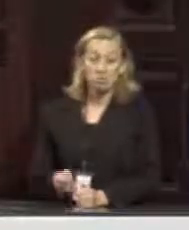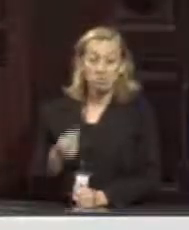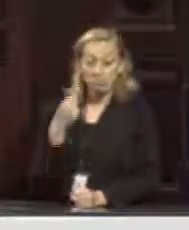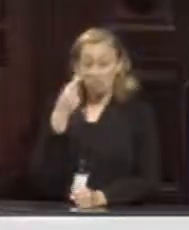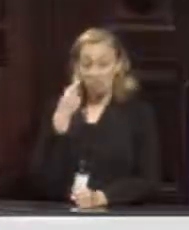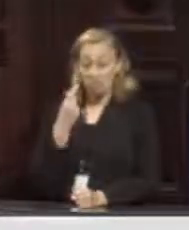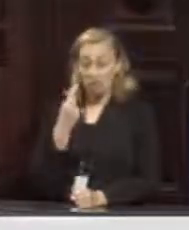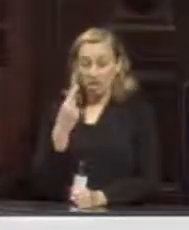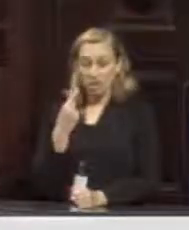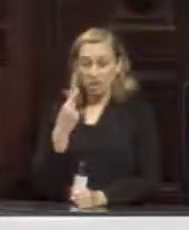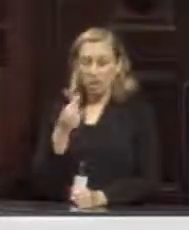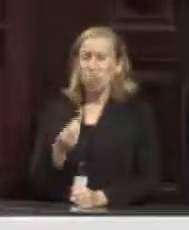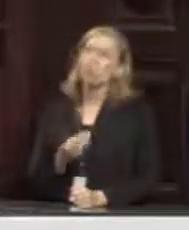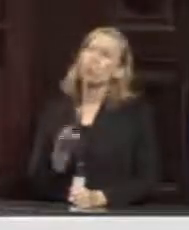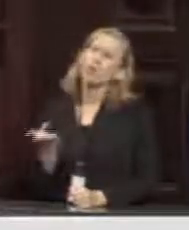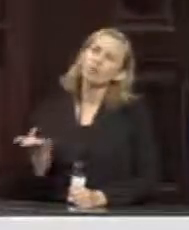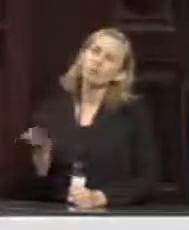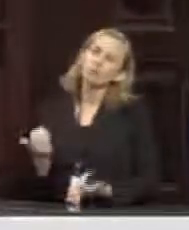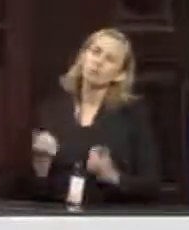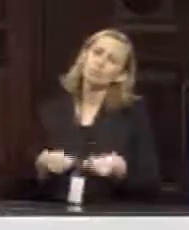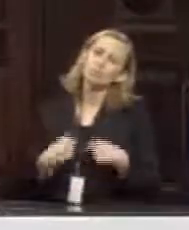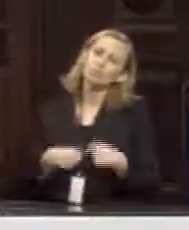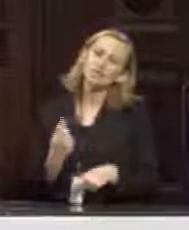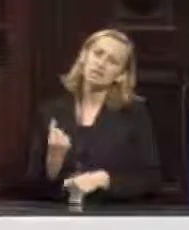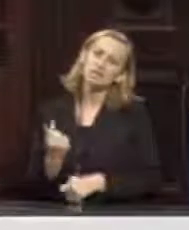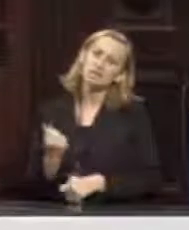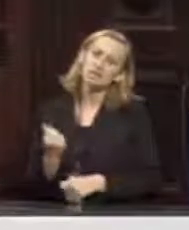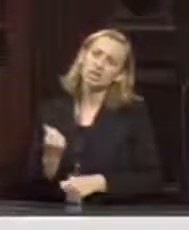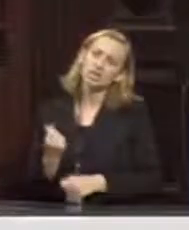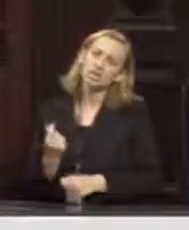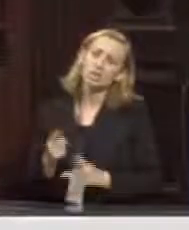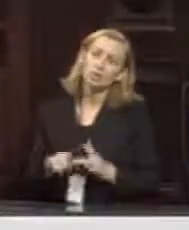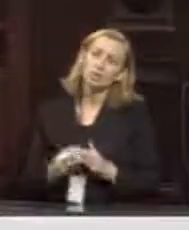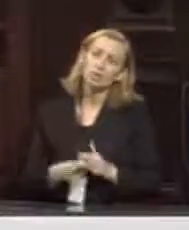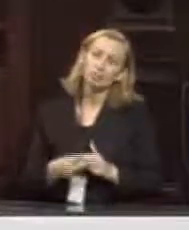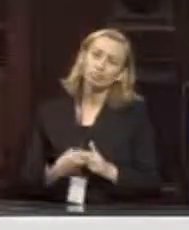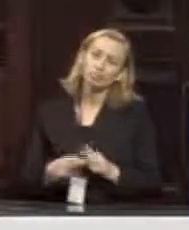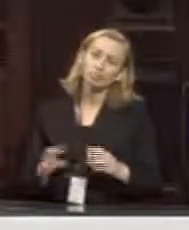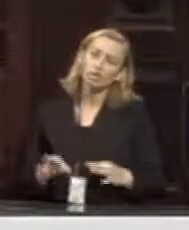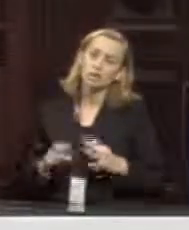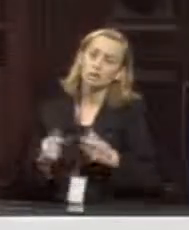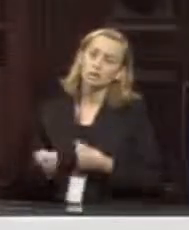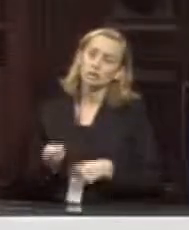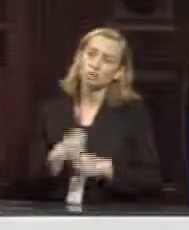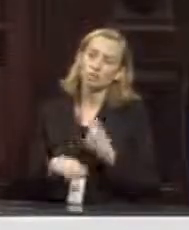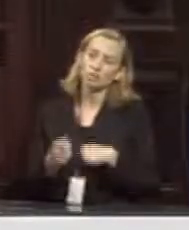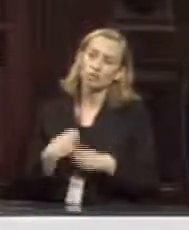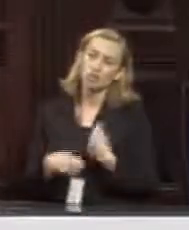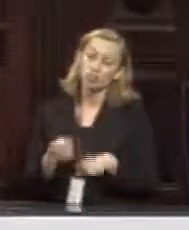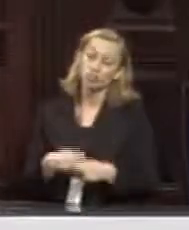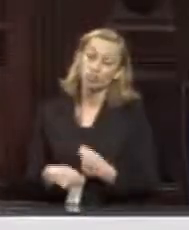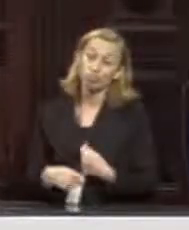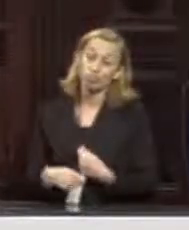de recursos para fazer a reestruturação administrativa.